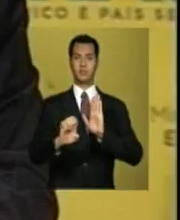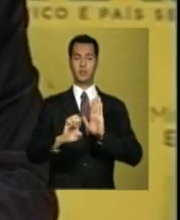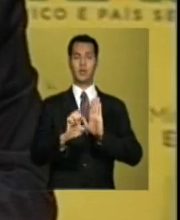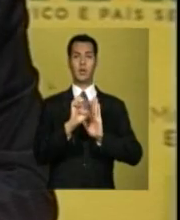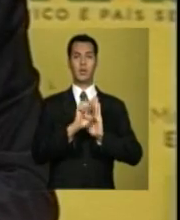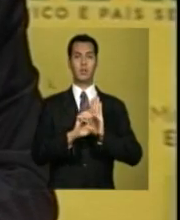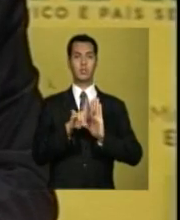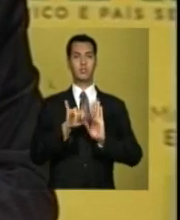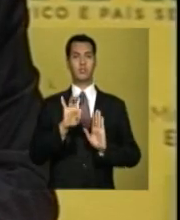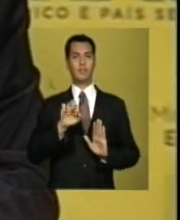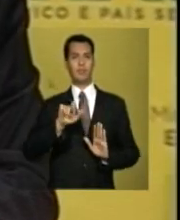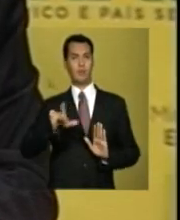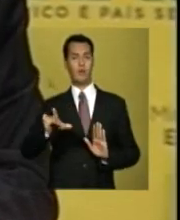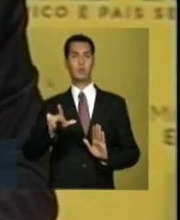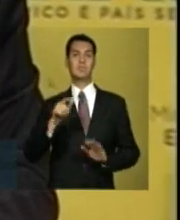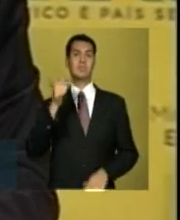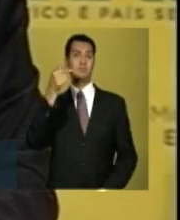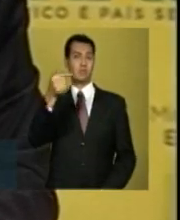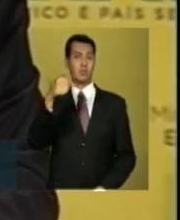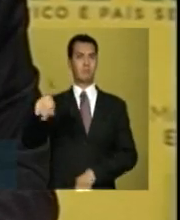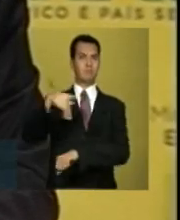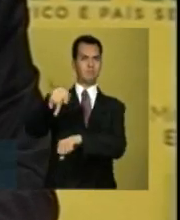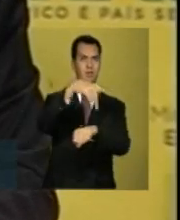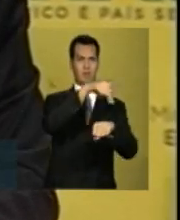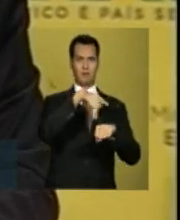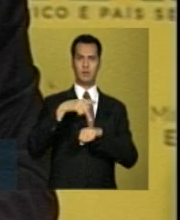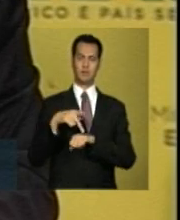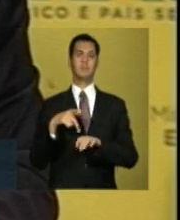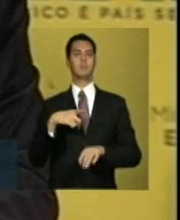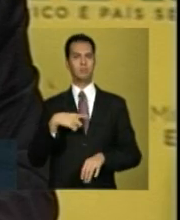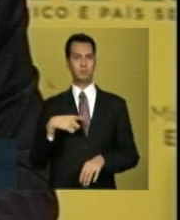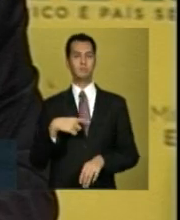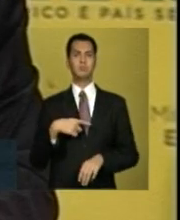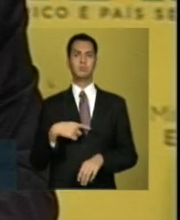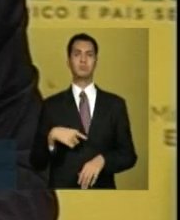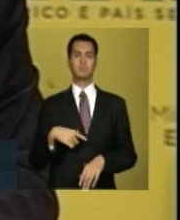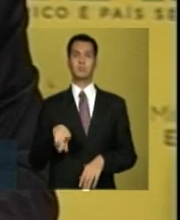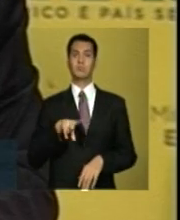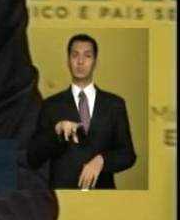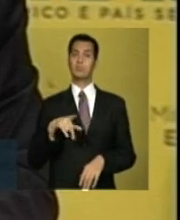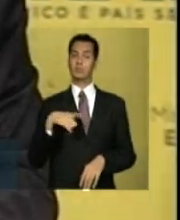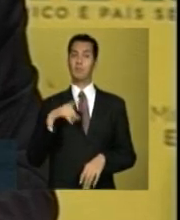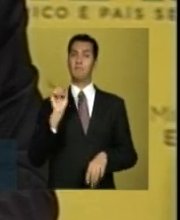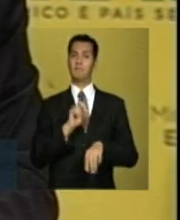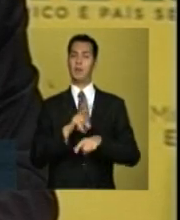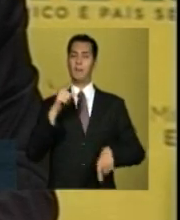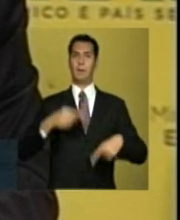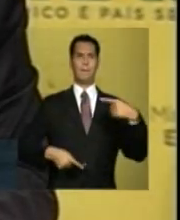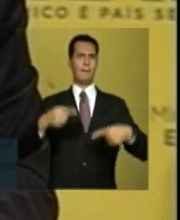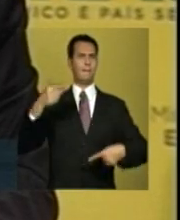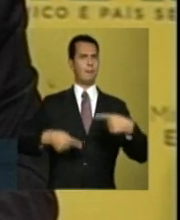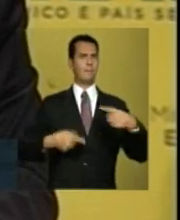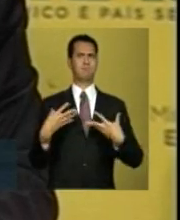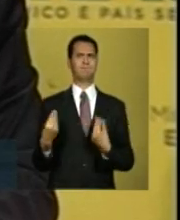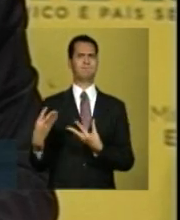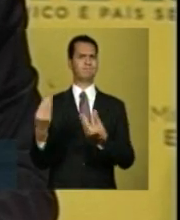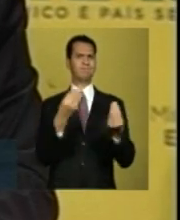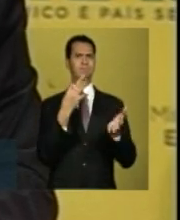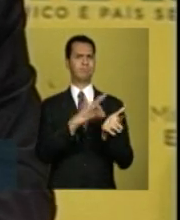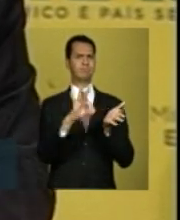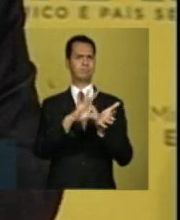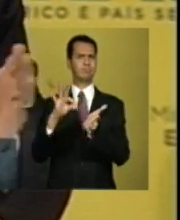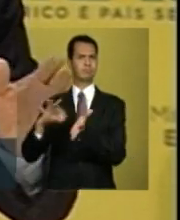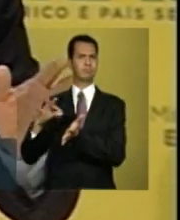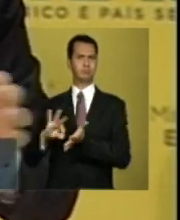junho a gente divulgará os resultados foi muito disputado as vagas muitos alunos interessados